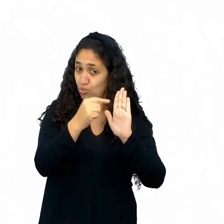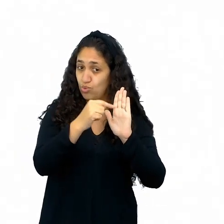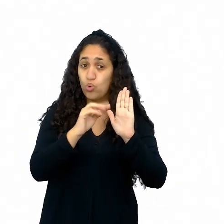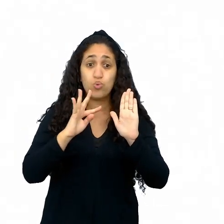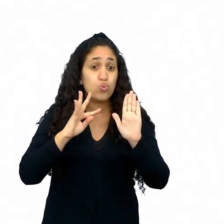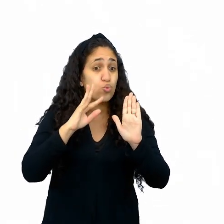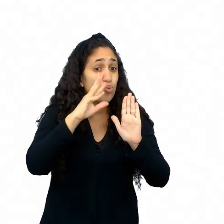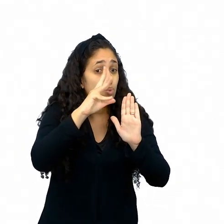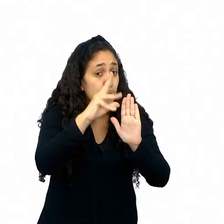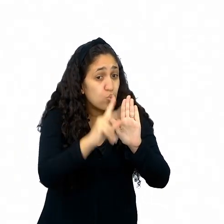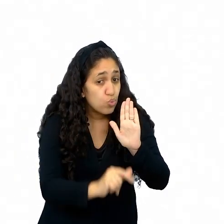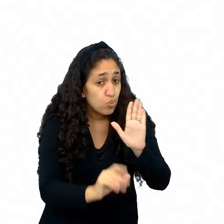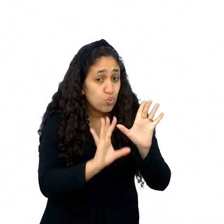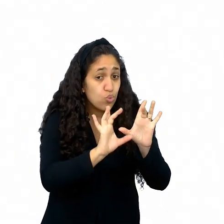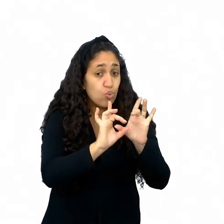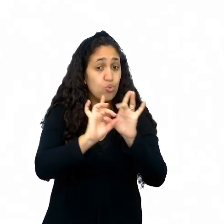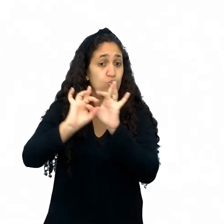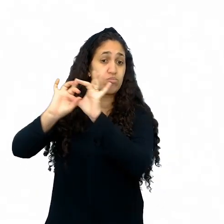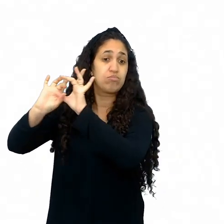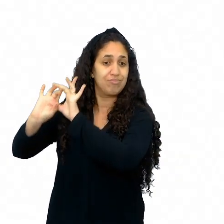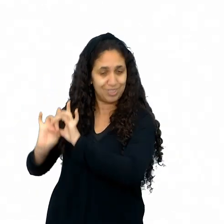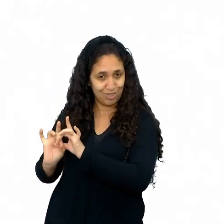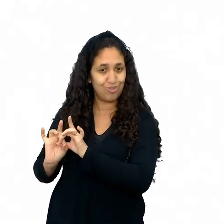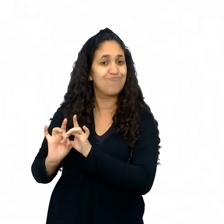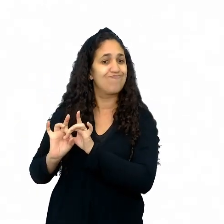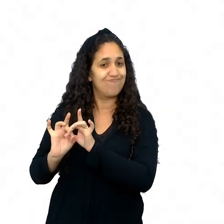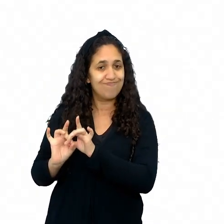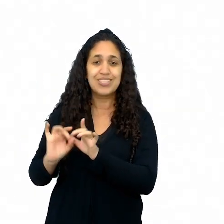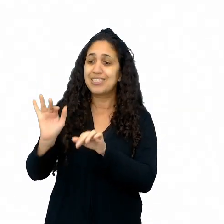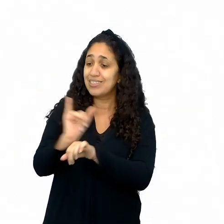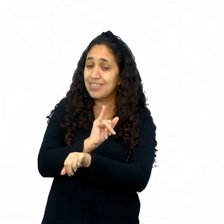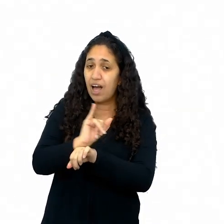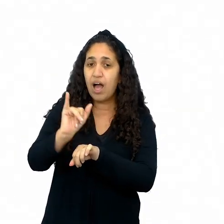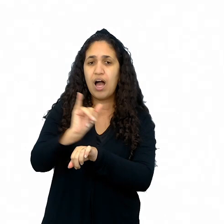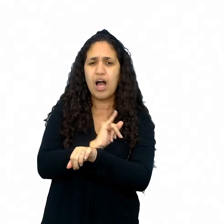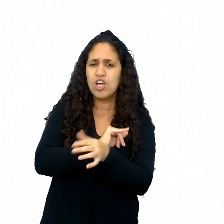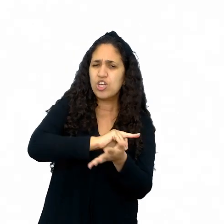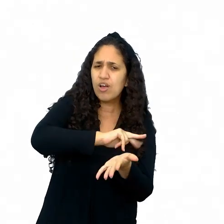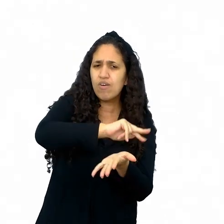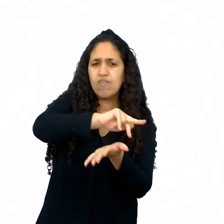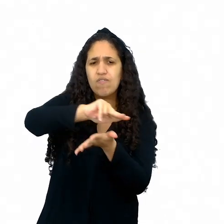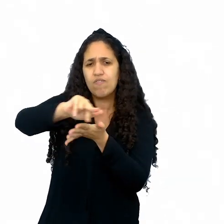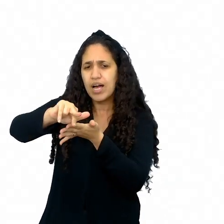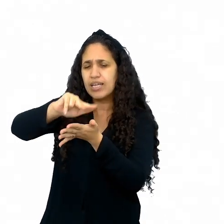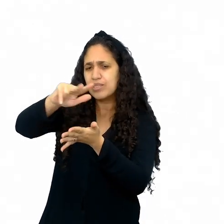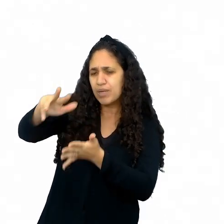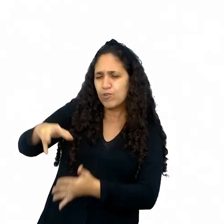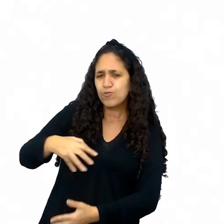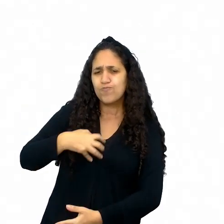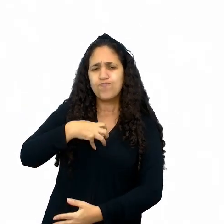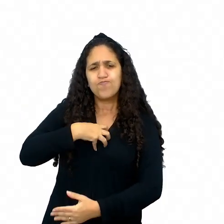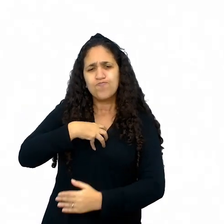todo o contexto e aplicar aí diferentes estratégias para que a construção de sentidos